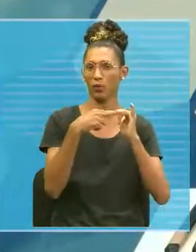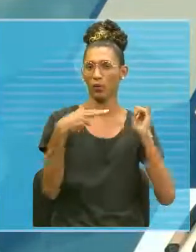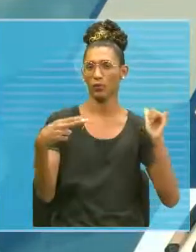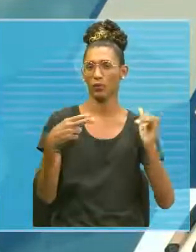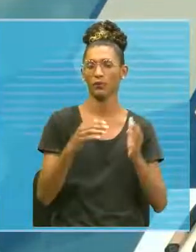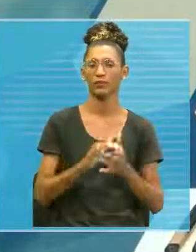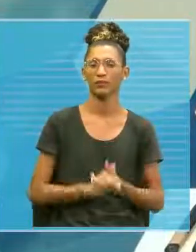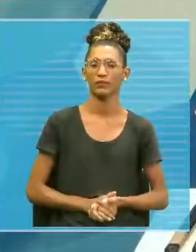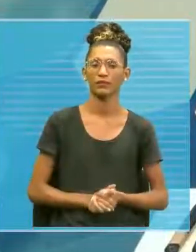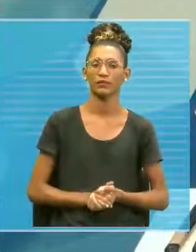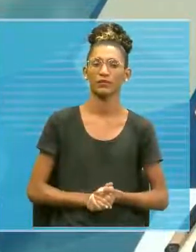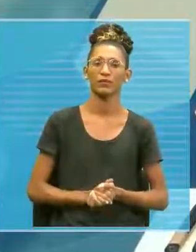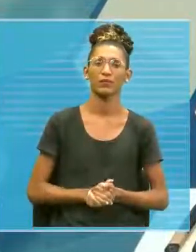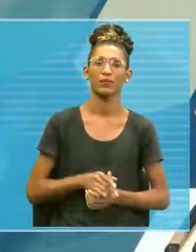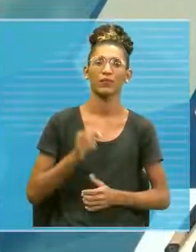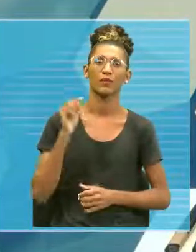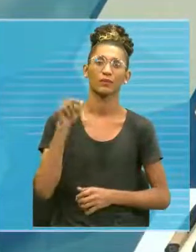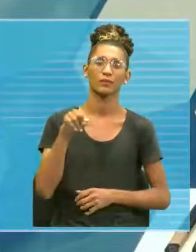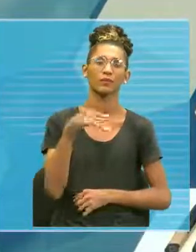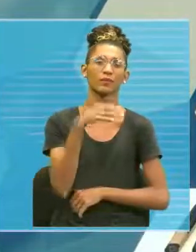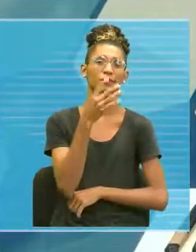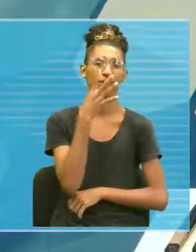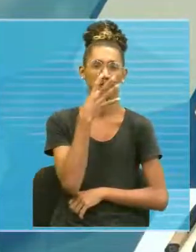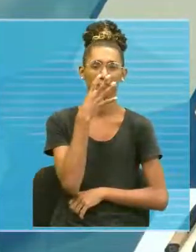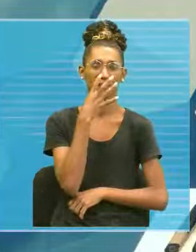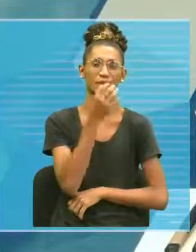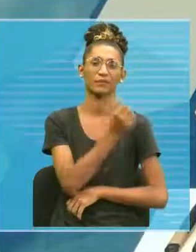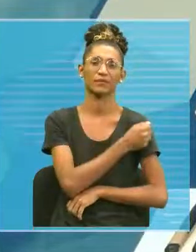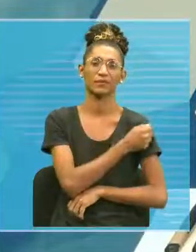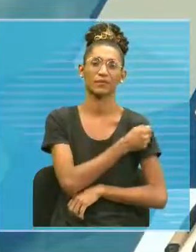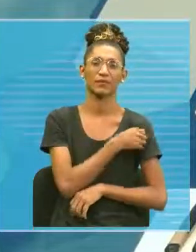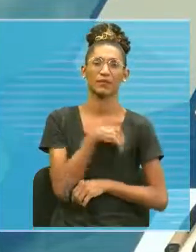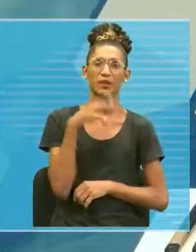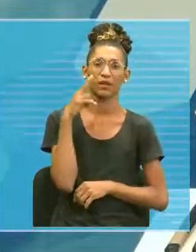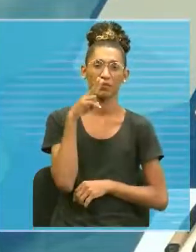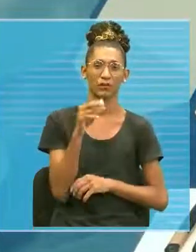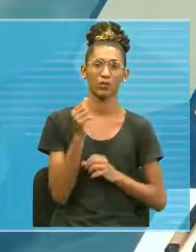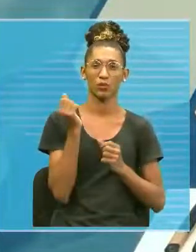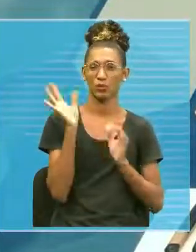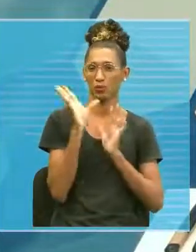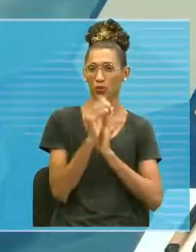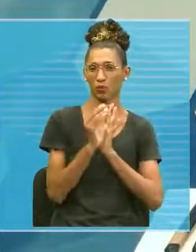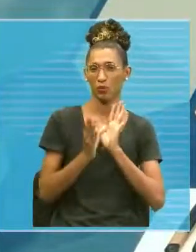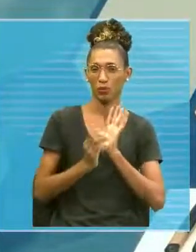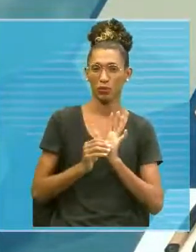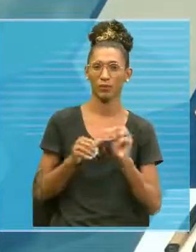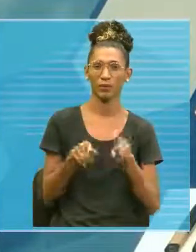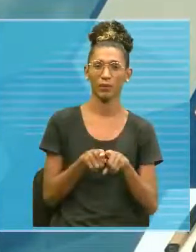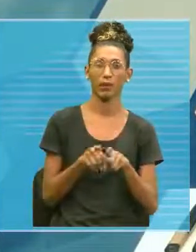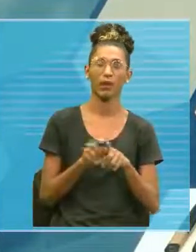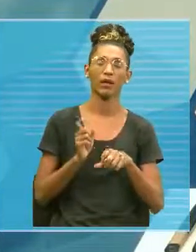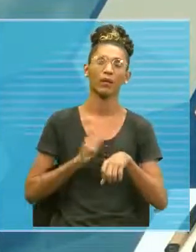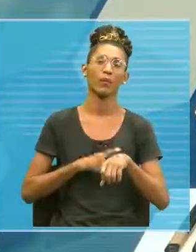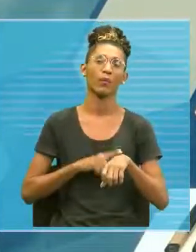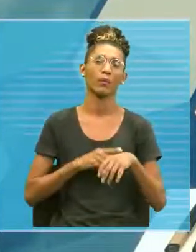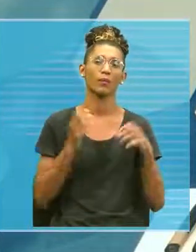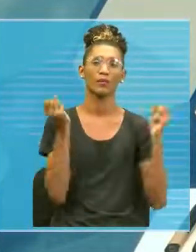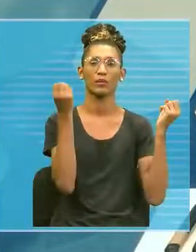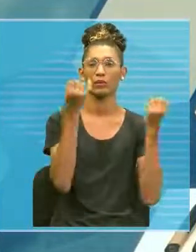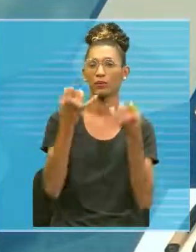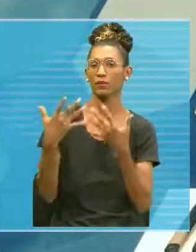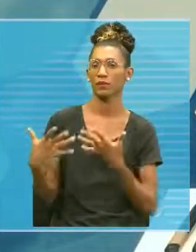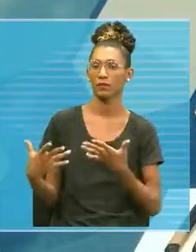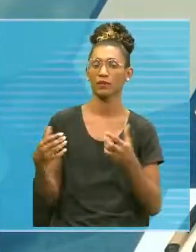aula e tá vendo ali o conteúdo enquanto eu falo né O slide fica a preenchido enquanto eu falo